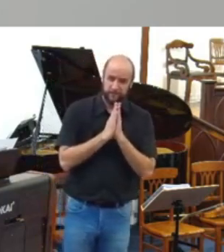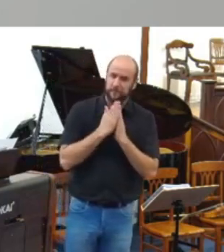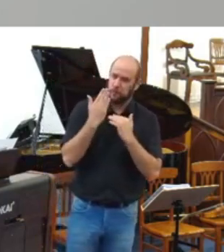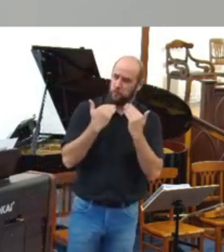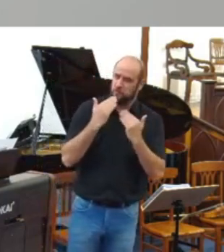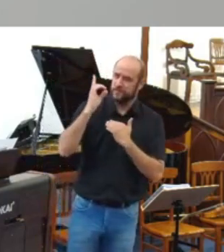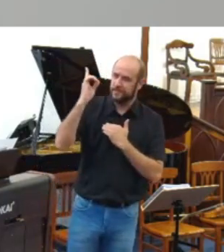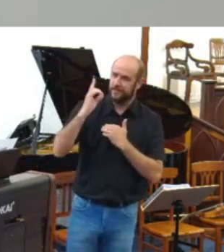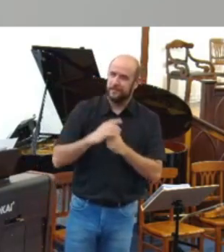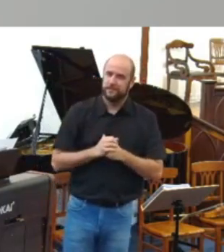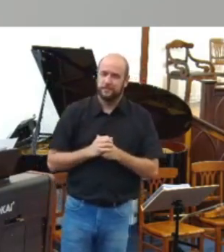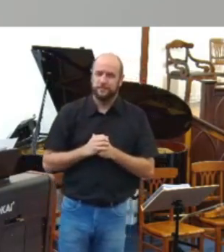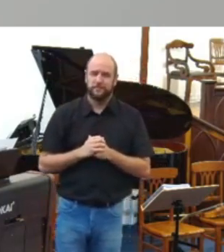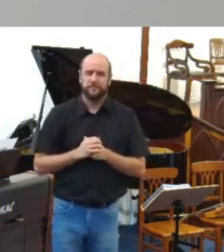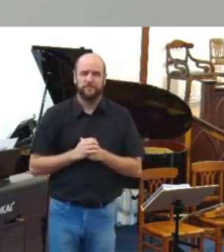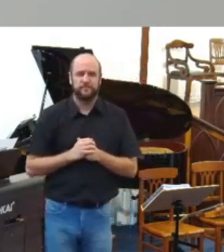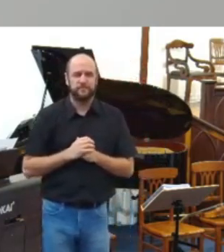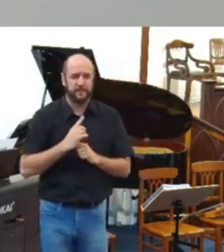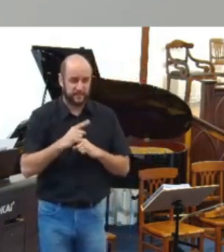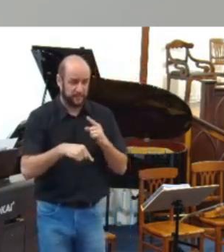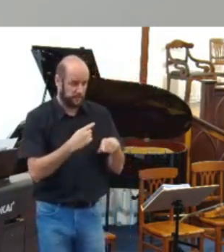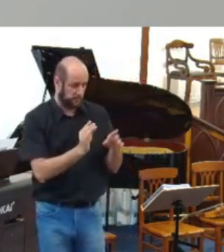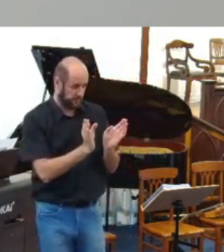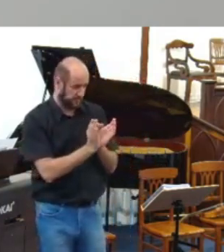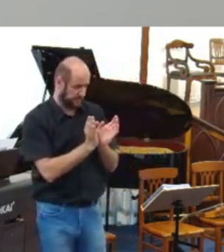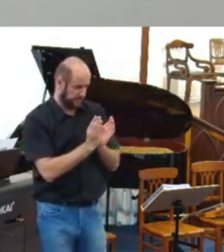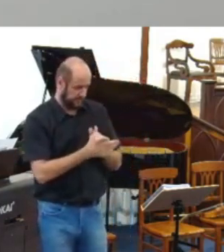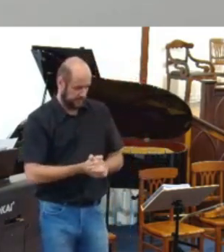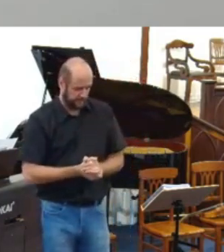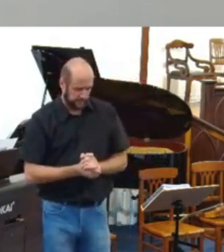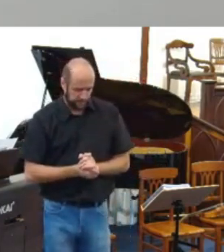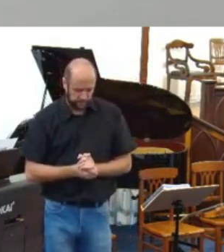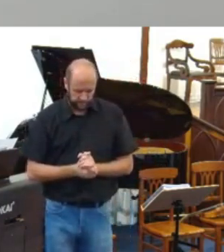Deus e vamos participar da mesa da comunhão.